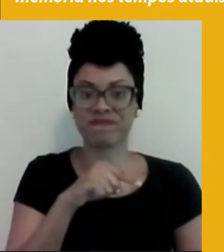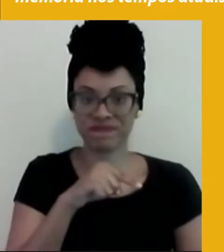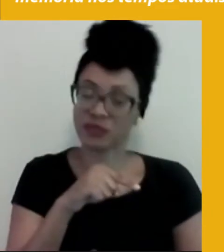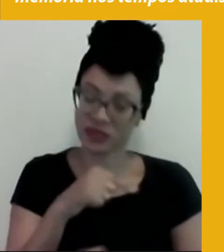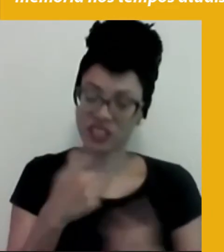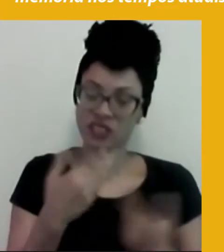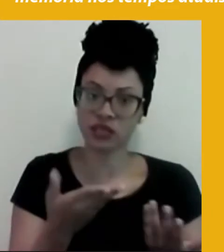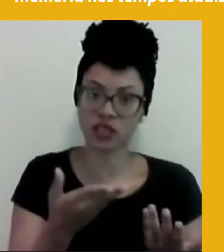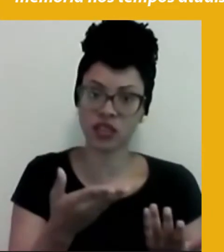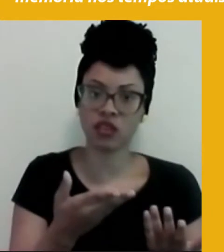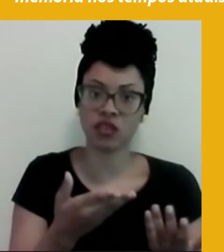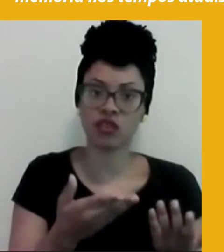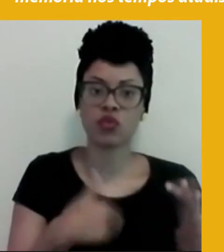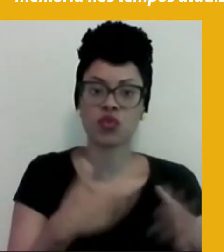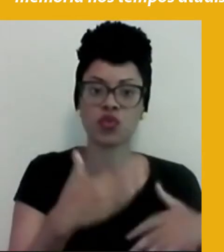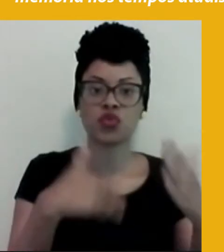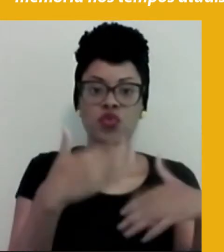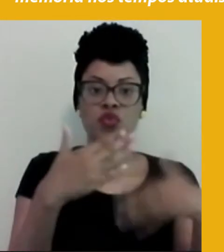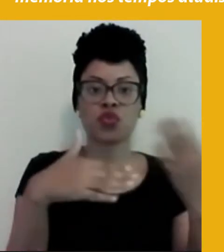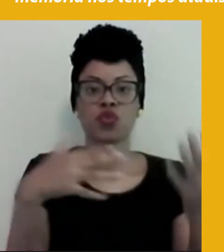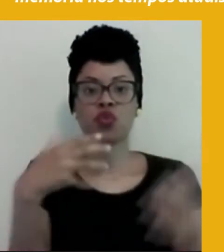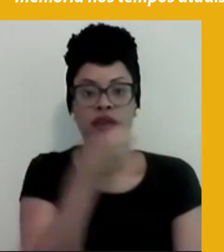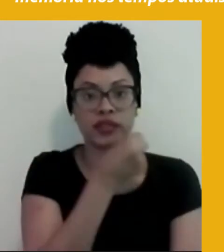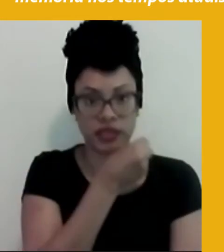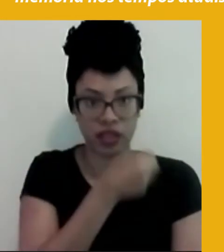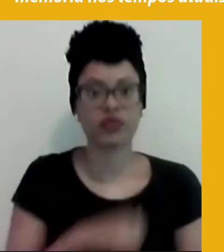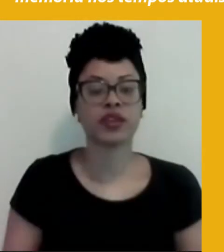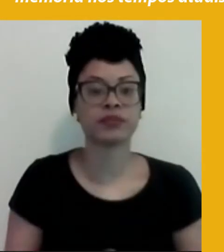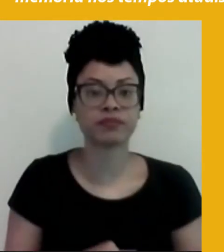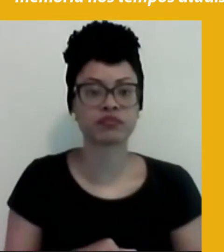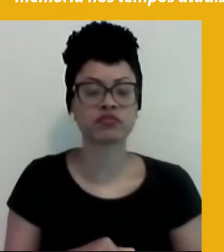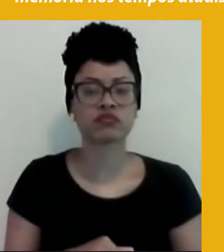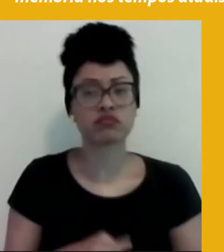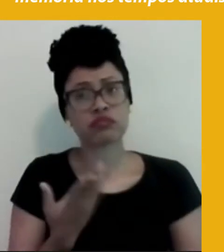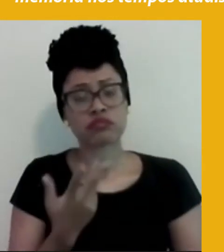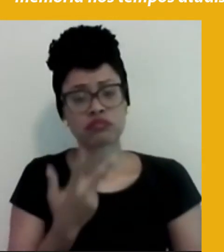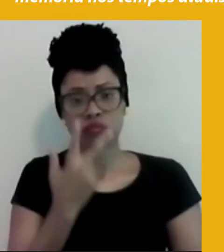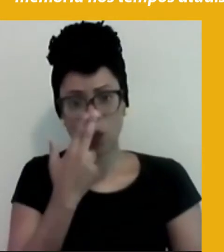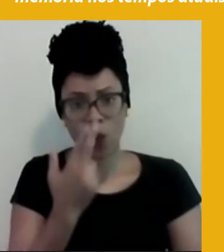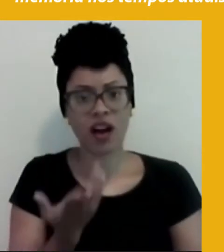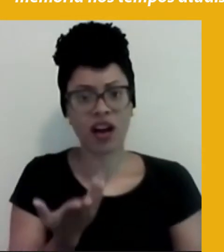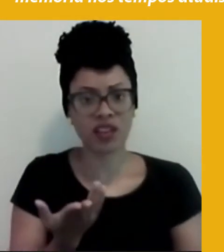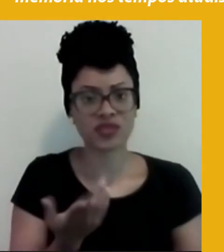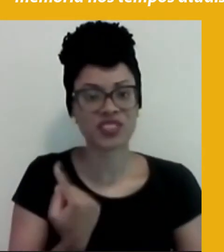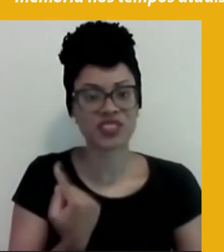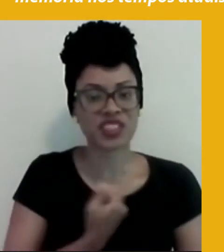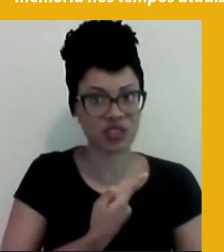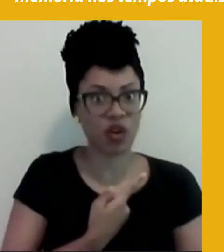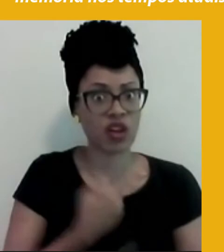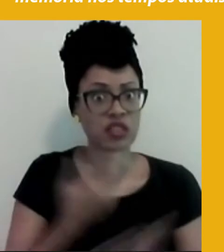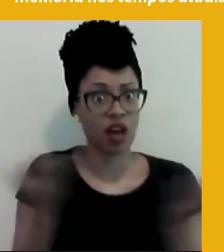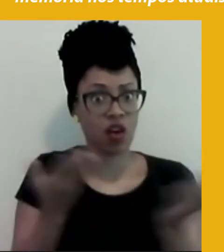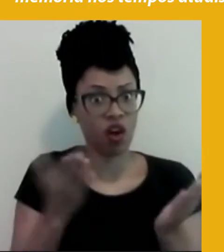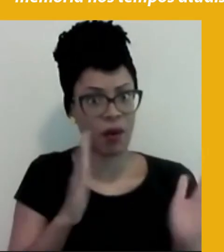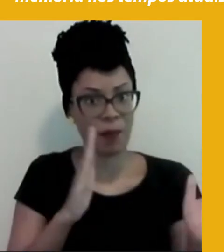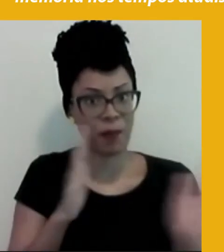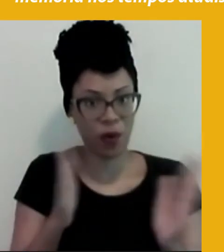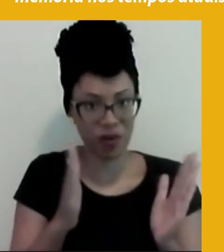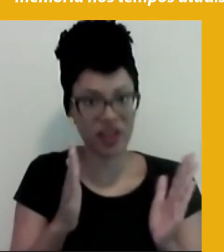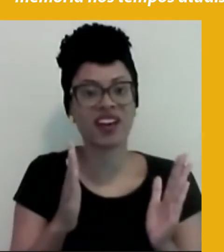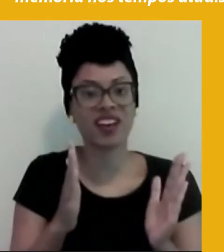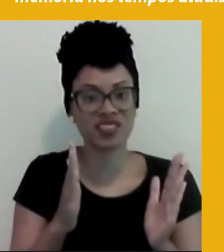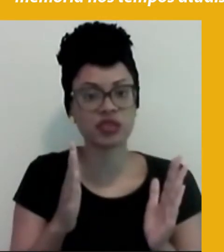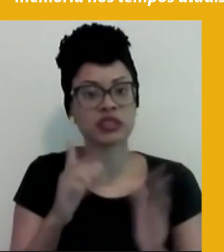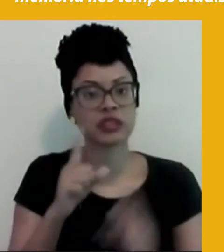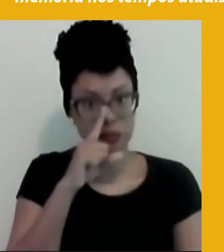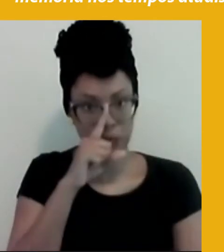A gente está, num momento de supremo perigo. Perigo da espécie,